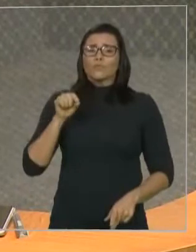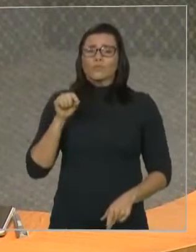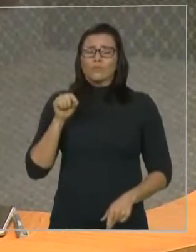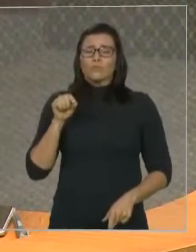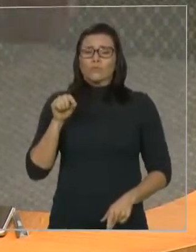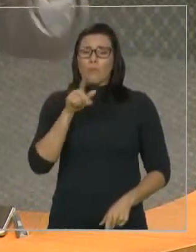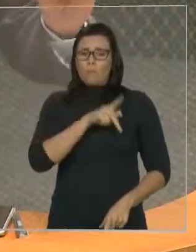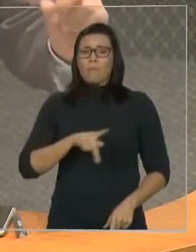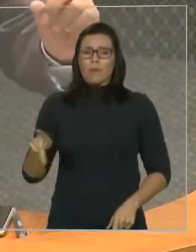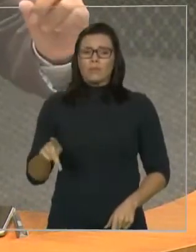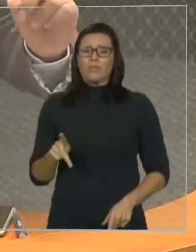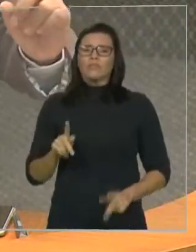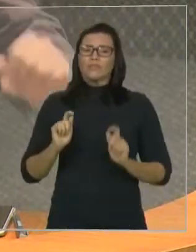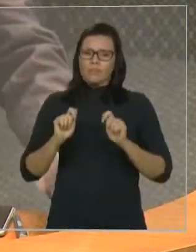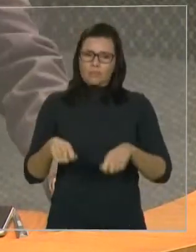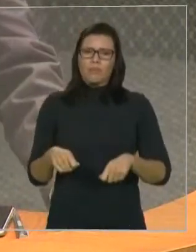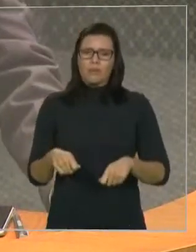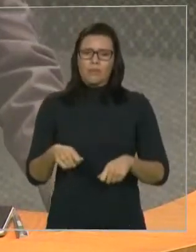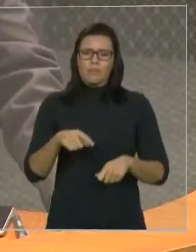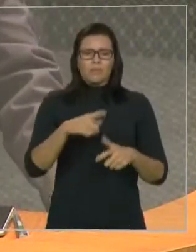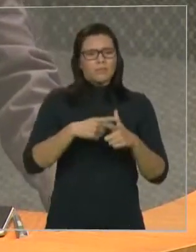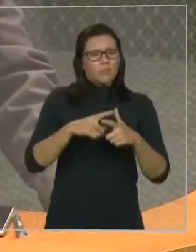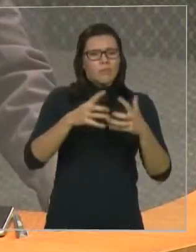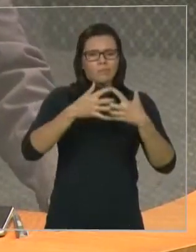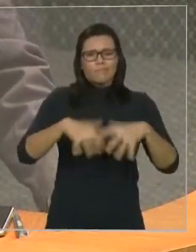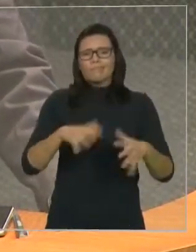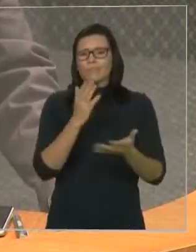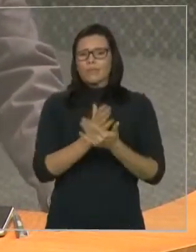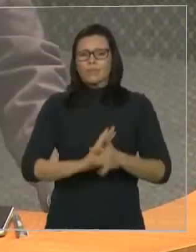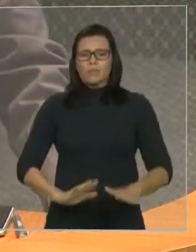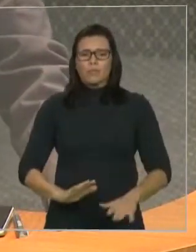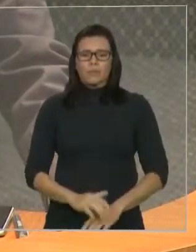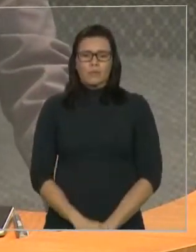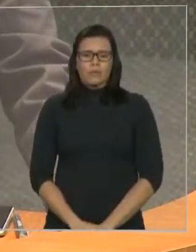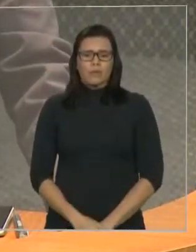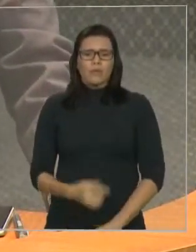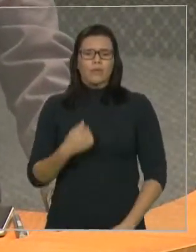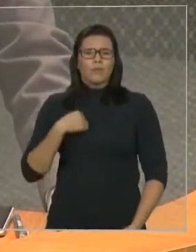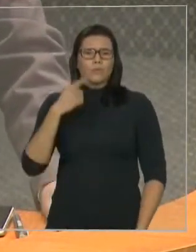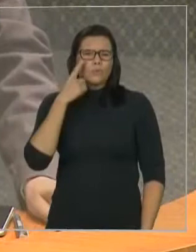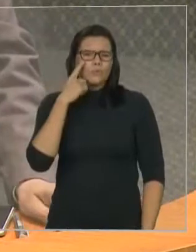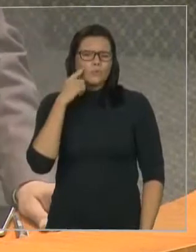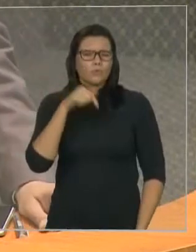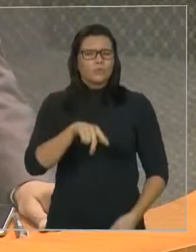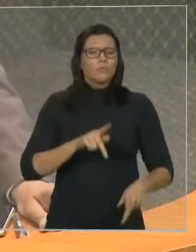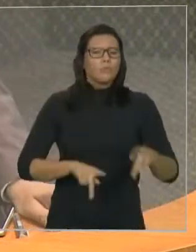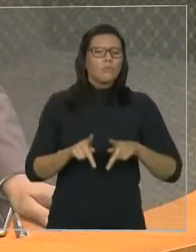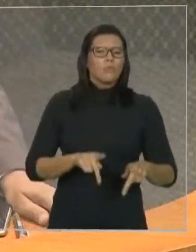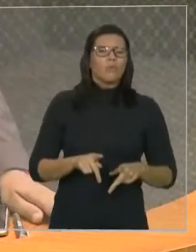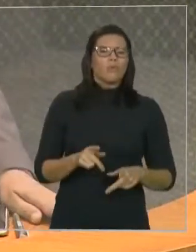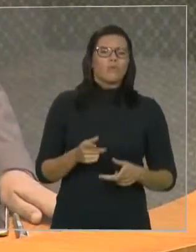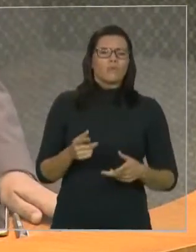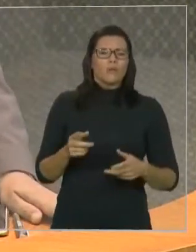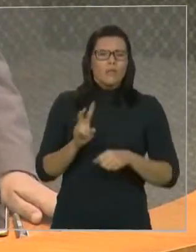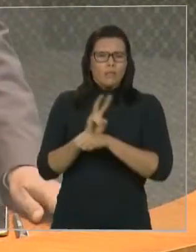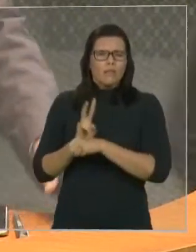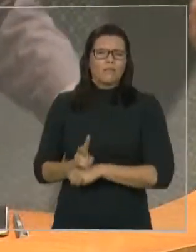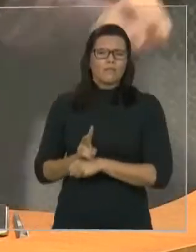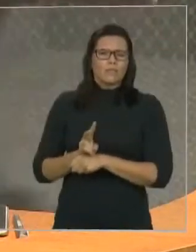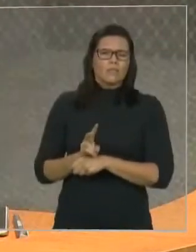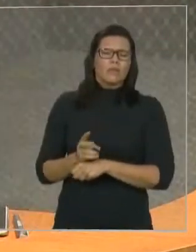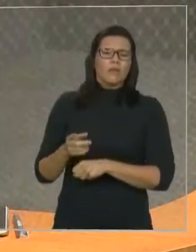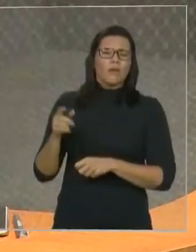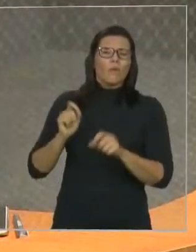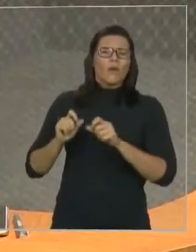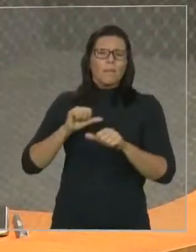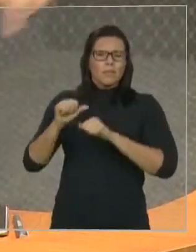que algum parlamentar que tenha votado a favor da reforma trabalhista, ou que defenda a reforma da Previdência,